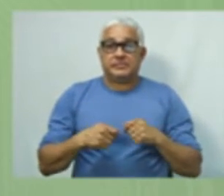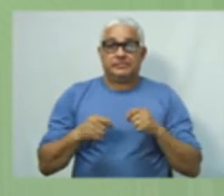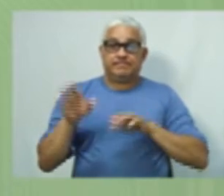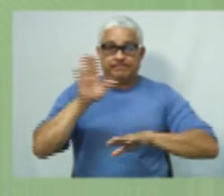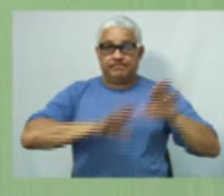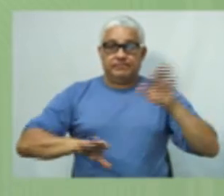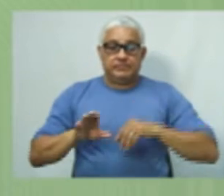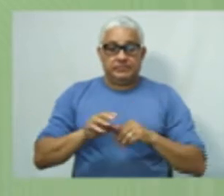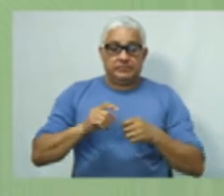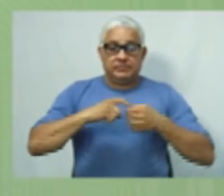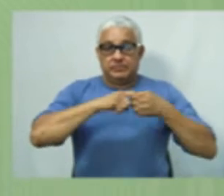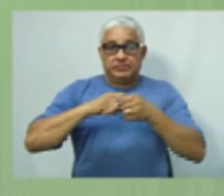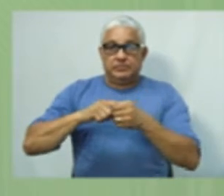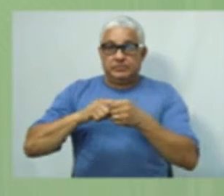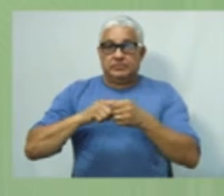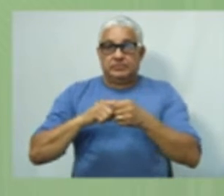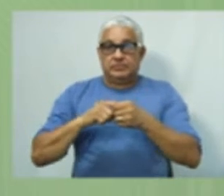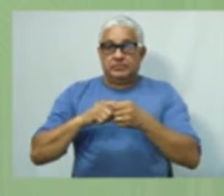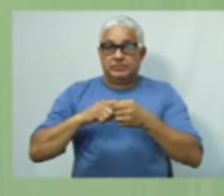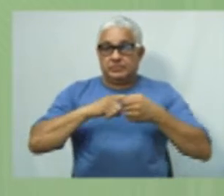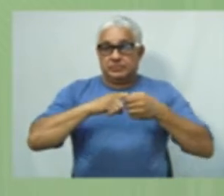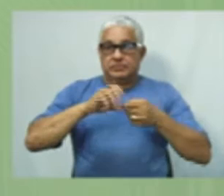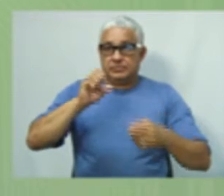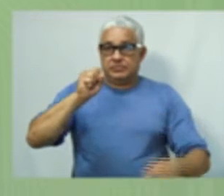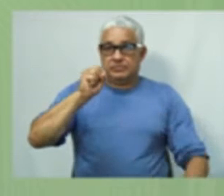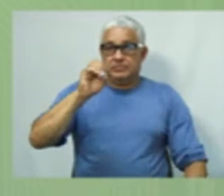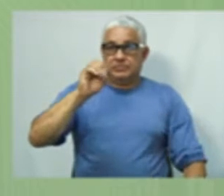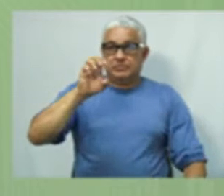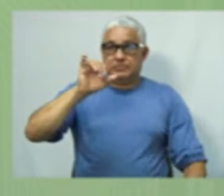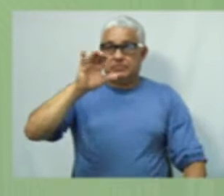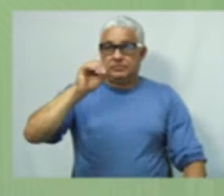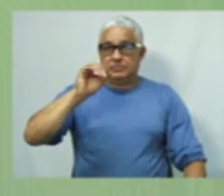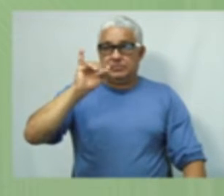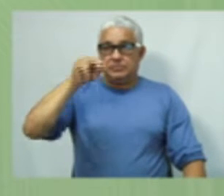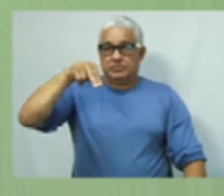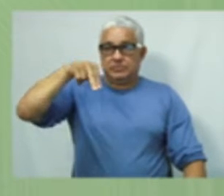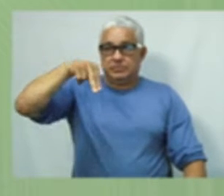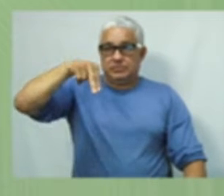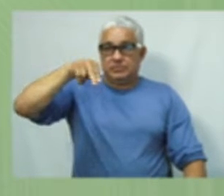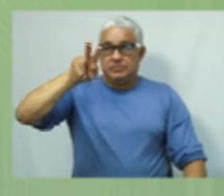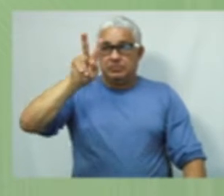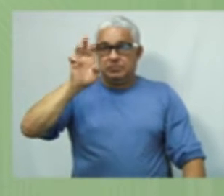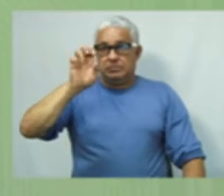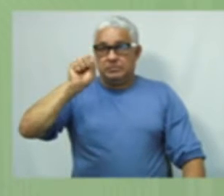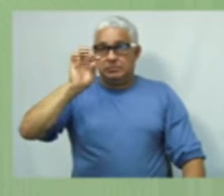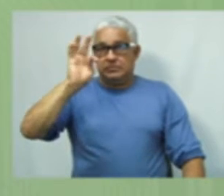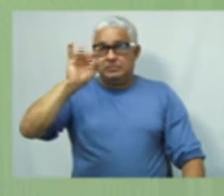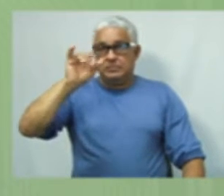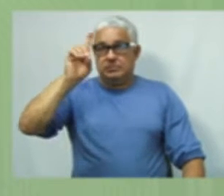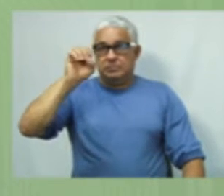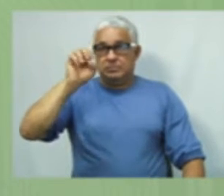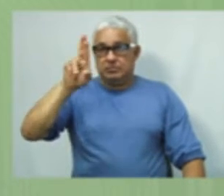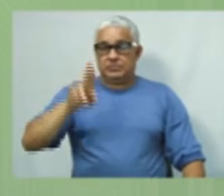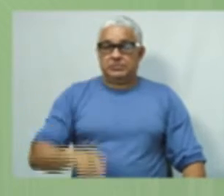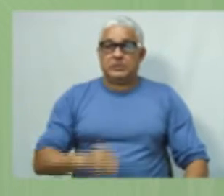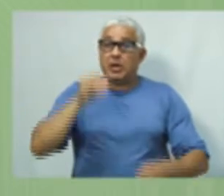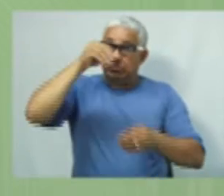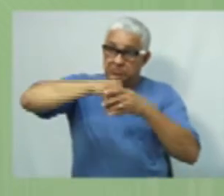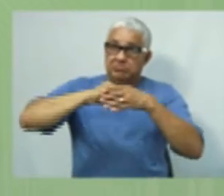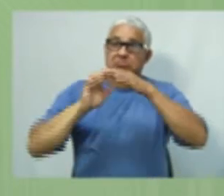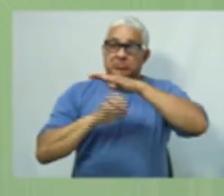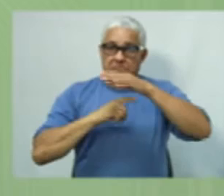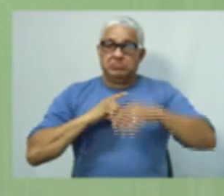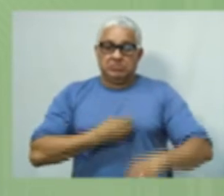investidor, né? Esse sócio investidor, muitas vezes ele já está dentro da empresa, né? Ele entra como um aporte maior.